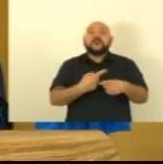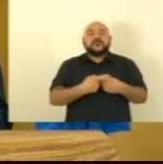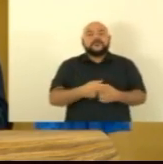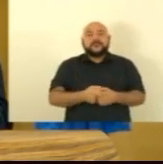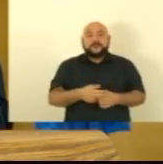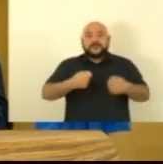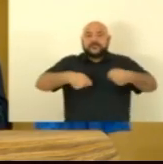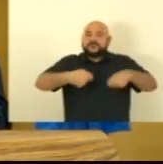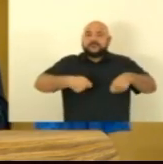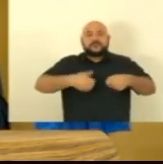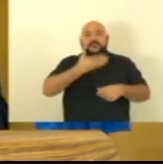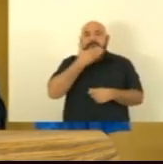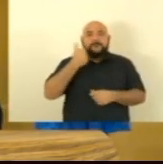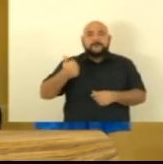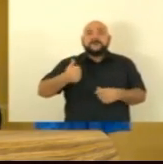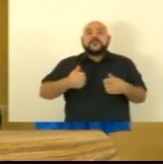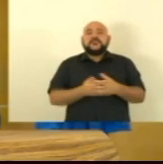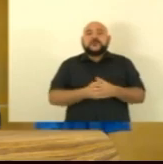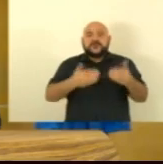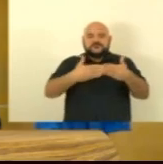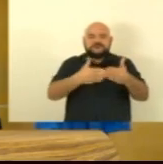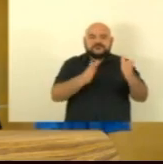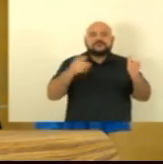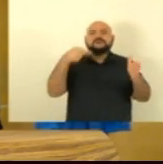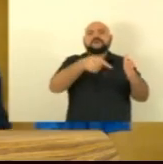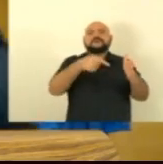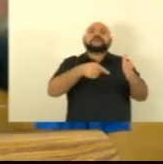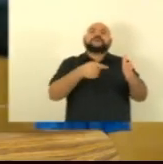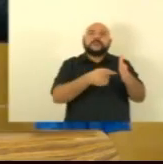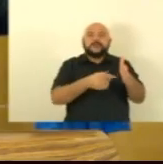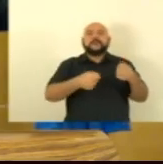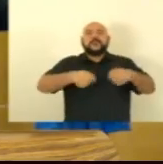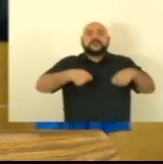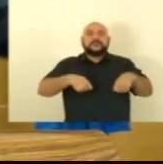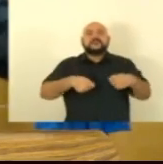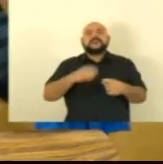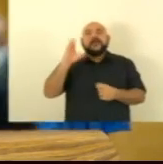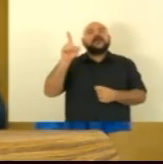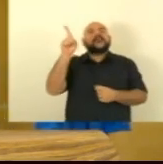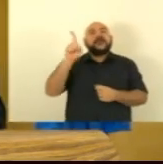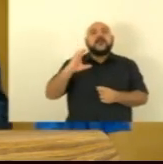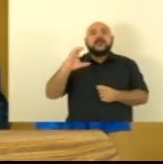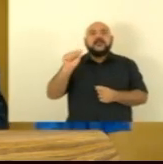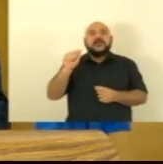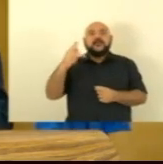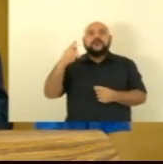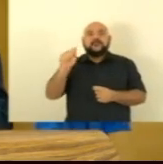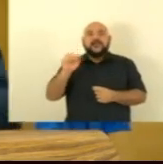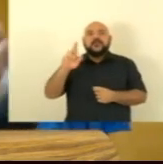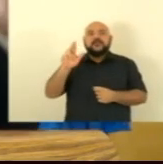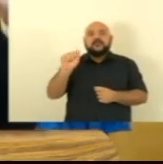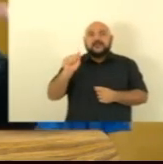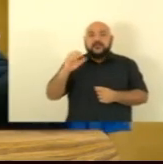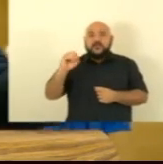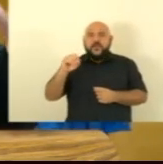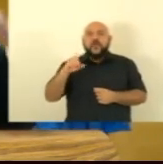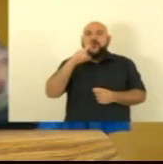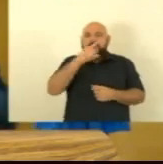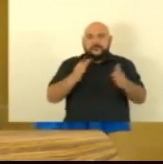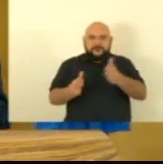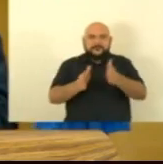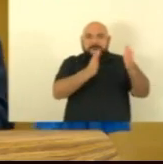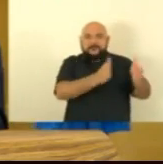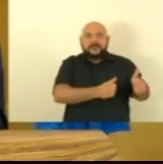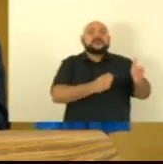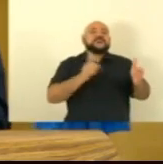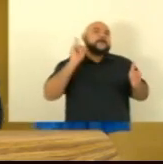Caparaó pela entrada do Espírito Santo. A entrada de Minas Gerais está muito bem feita, muito bem para Minas, nada contra